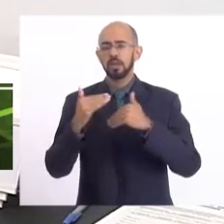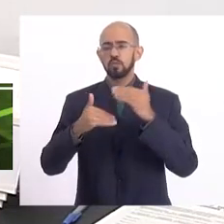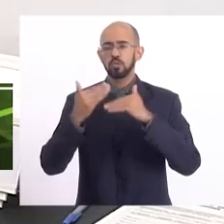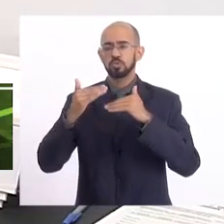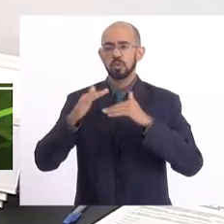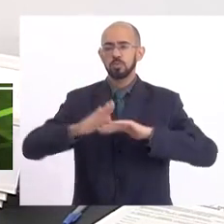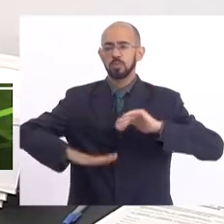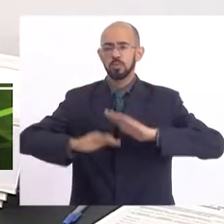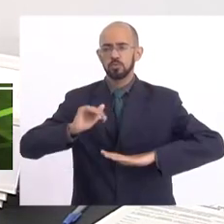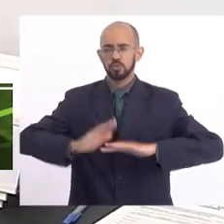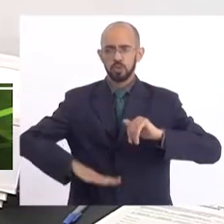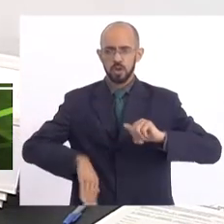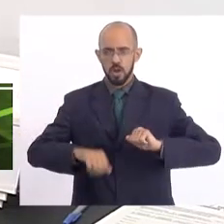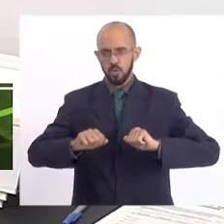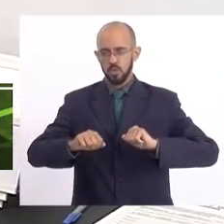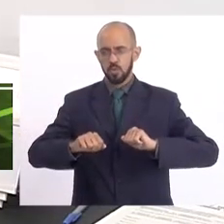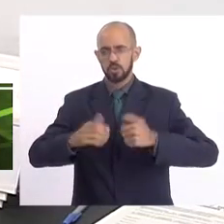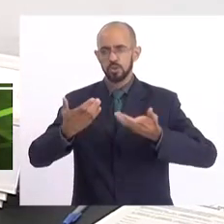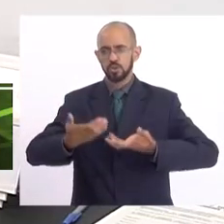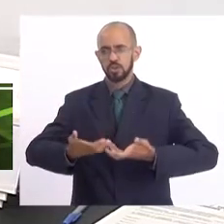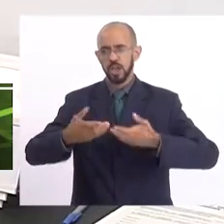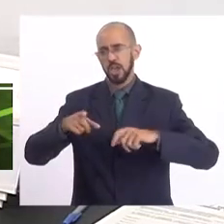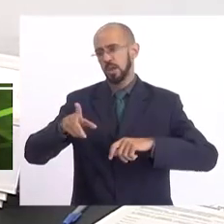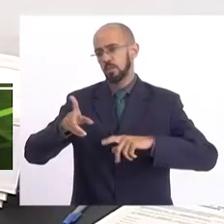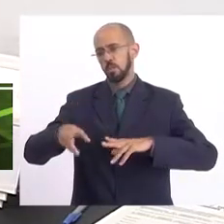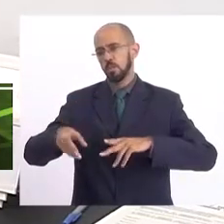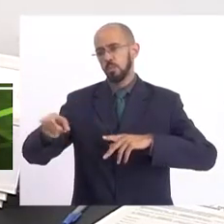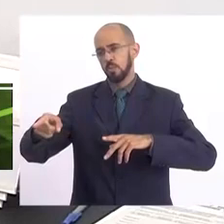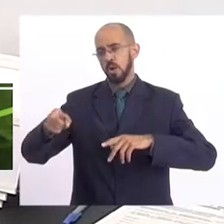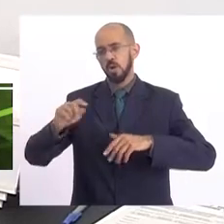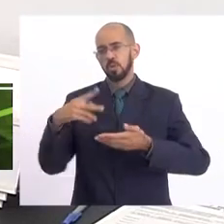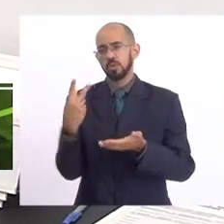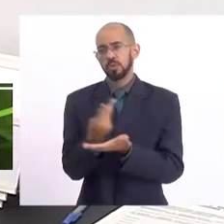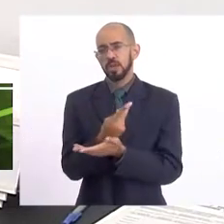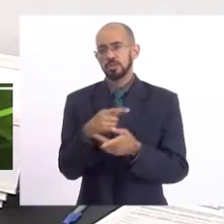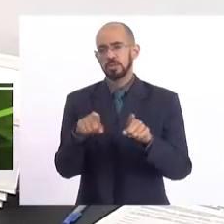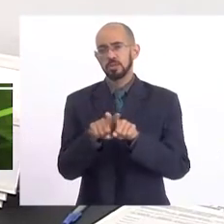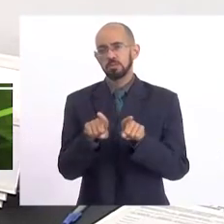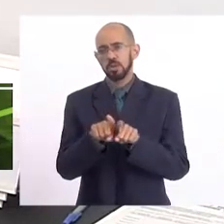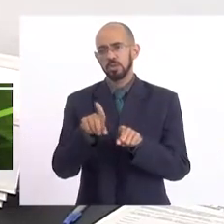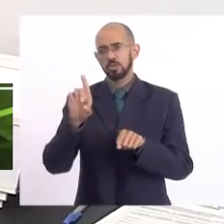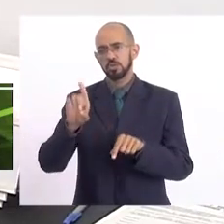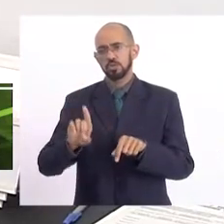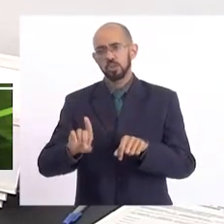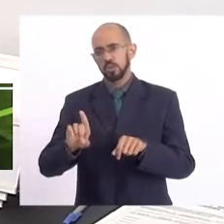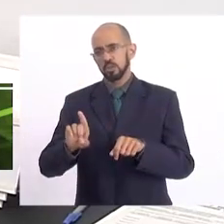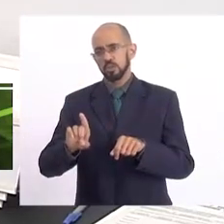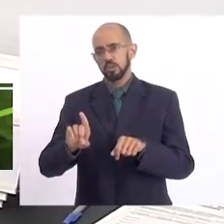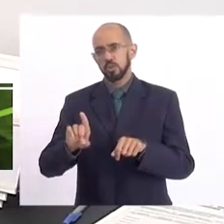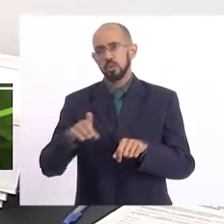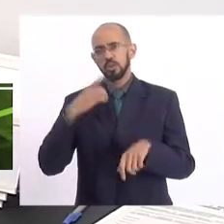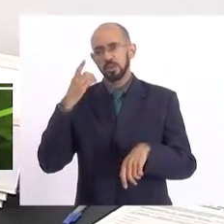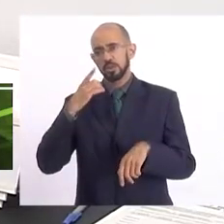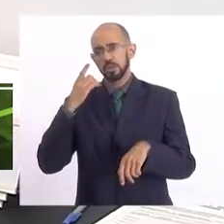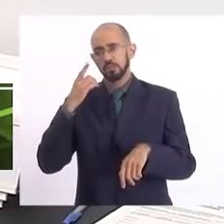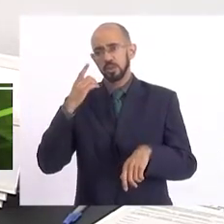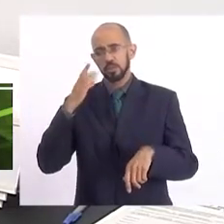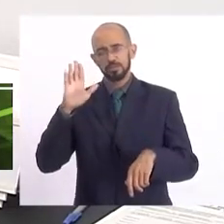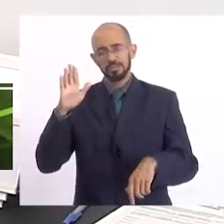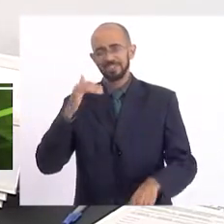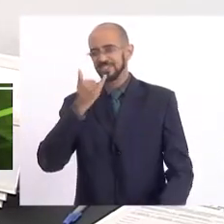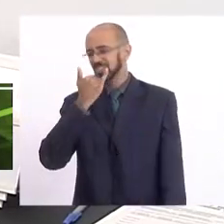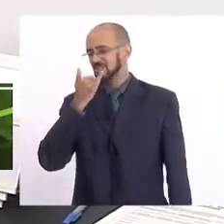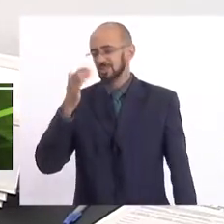Estado indelegável, como é o nosso diretor, deputado, eu estou até fazendo